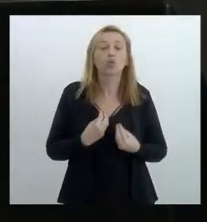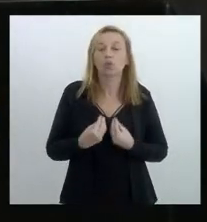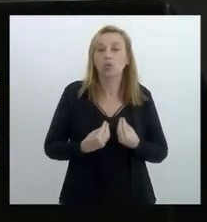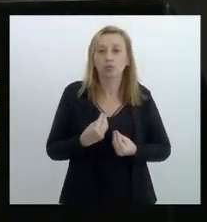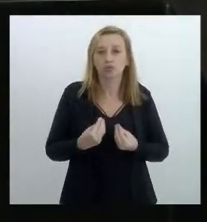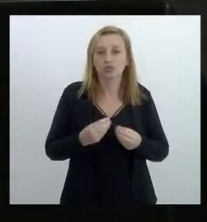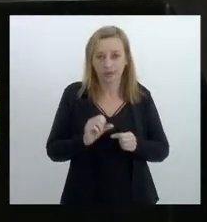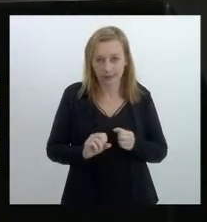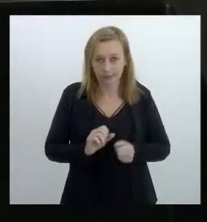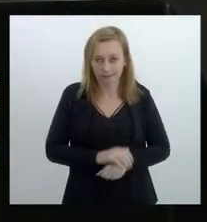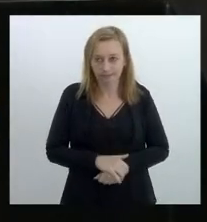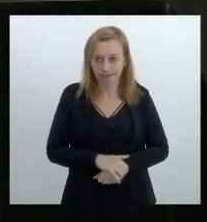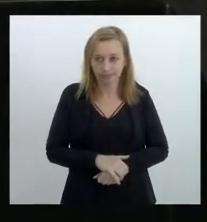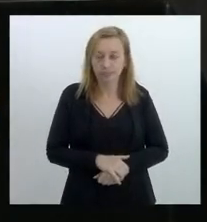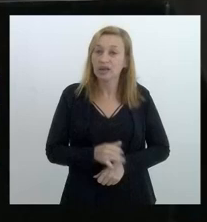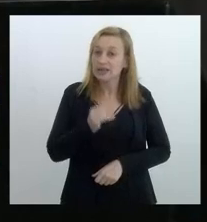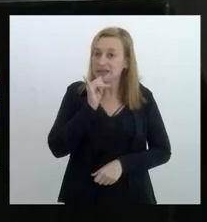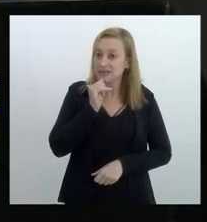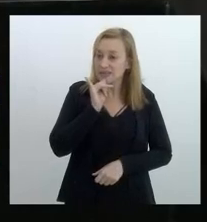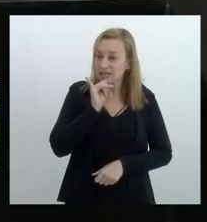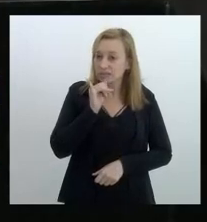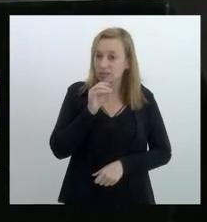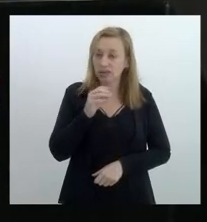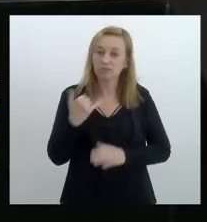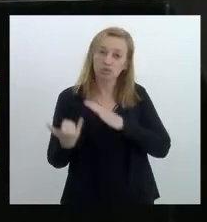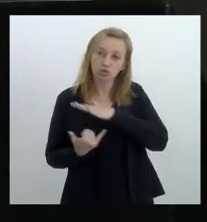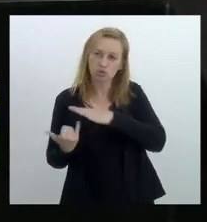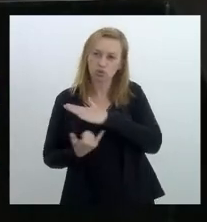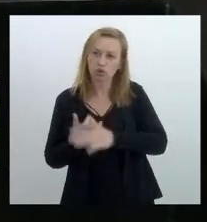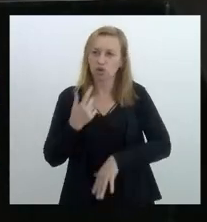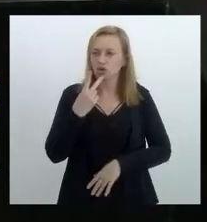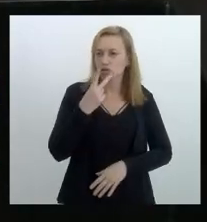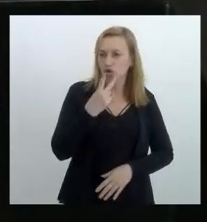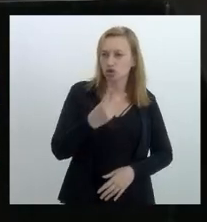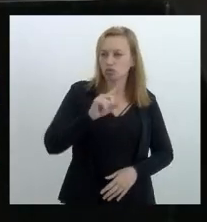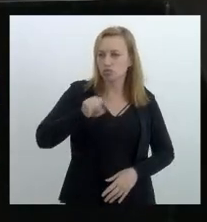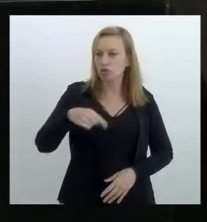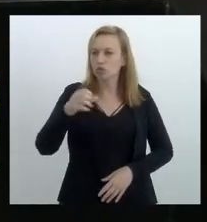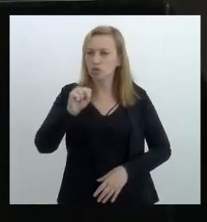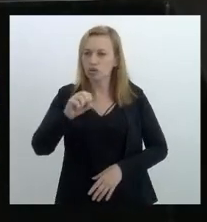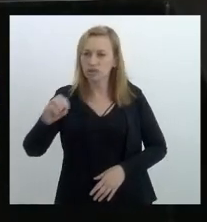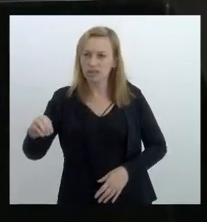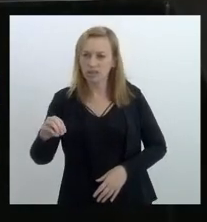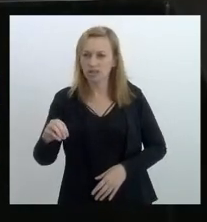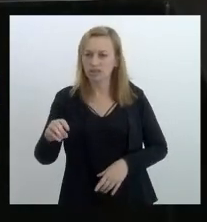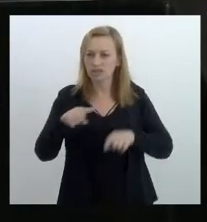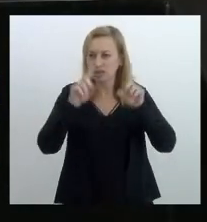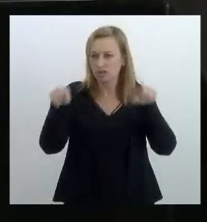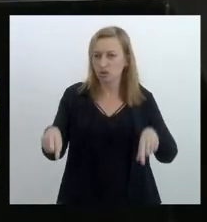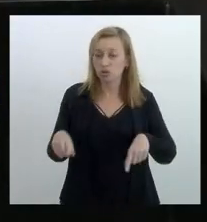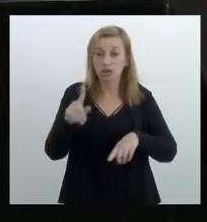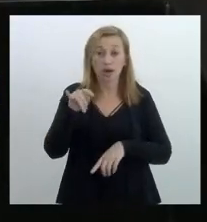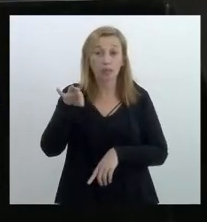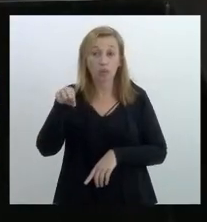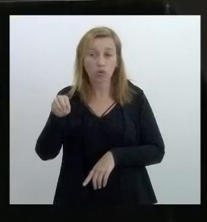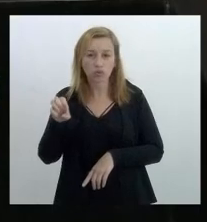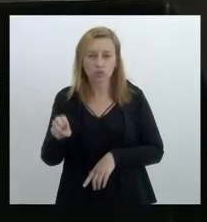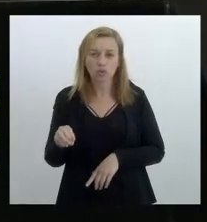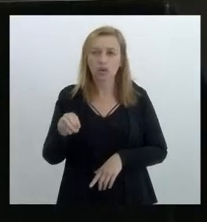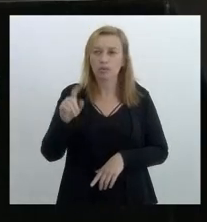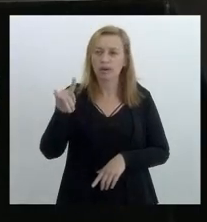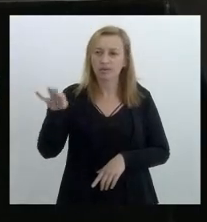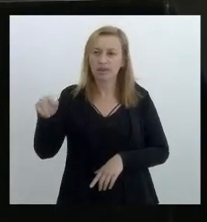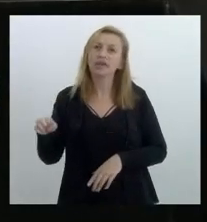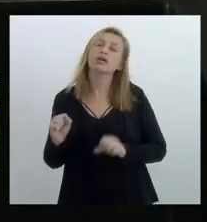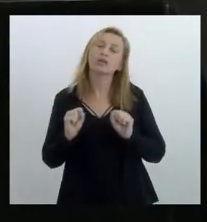podemos fazer isso. Vou dar o exemplo da minha instituição, que tem 2.800 servidores em abono permanência, que a qualquer momento